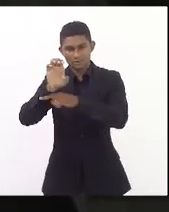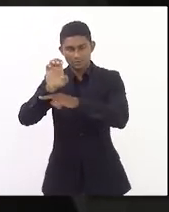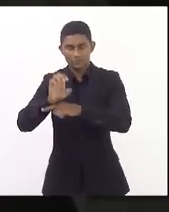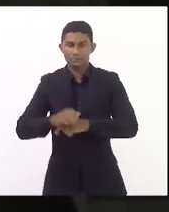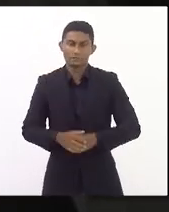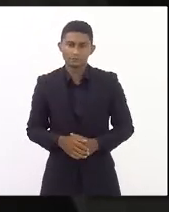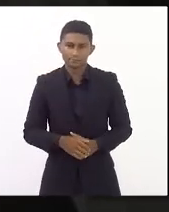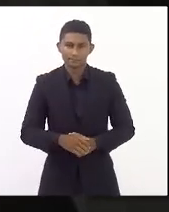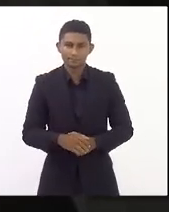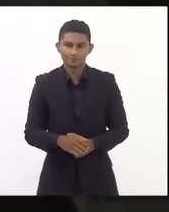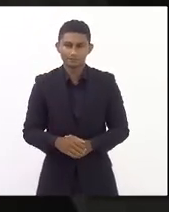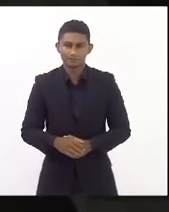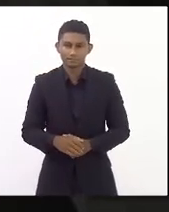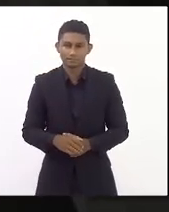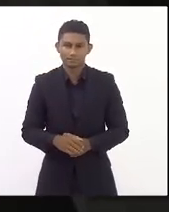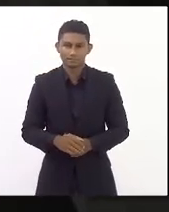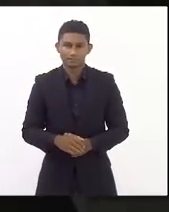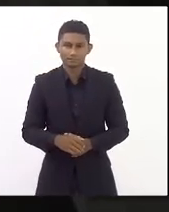ainda